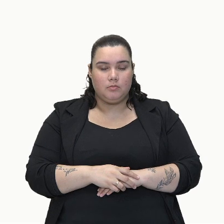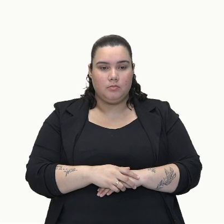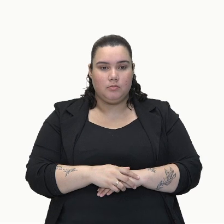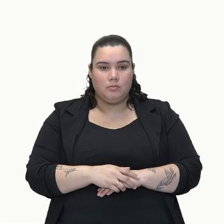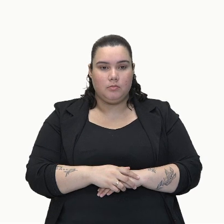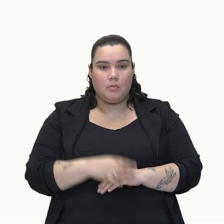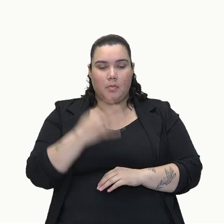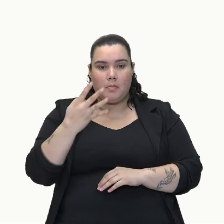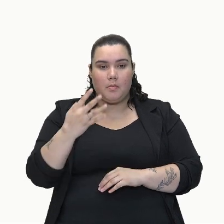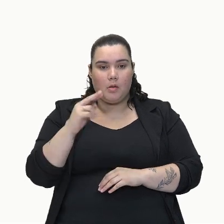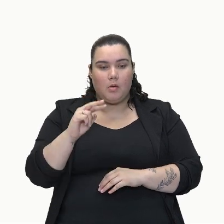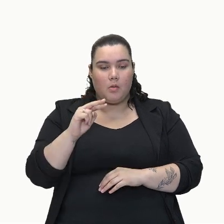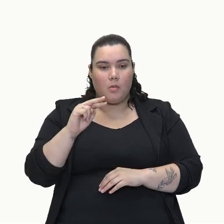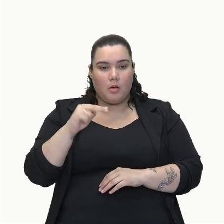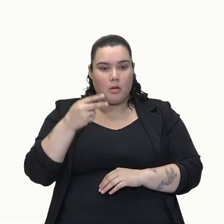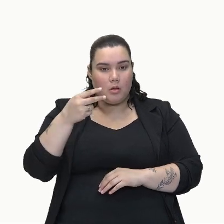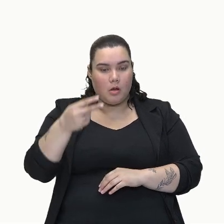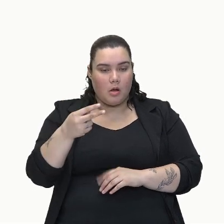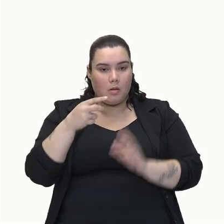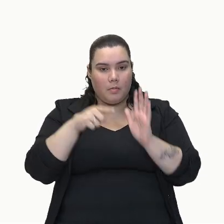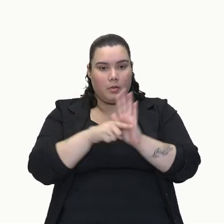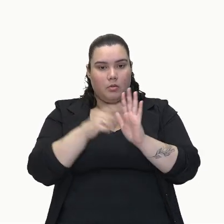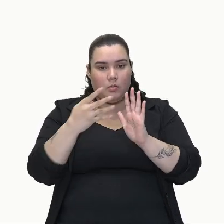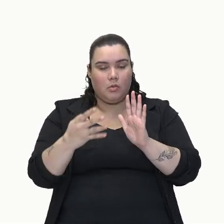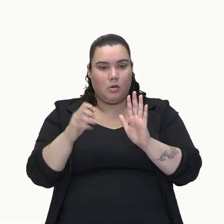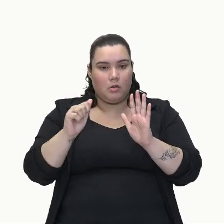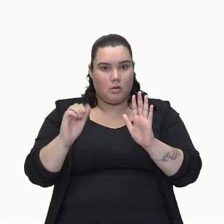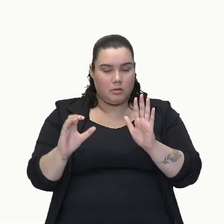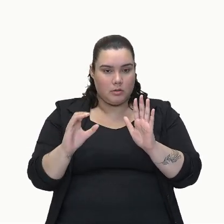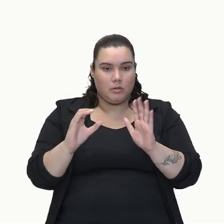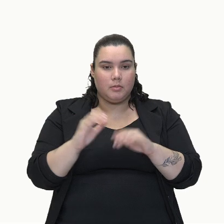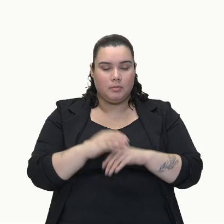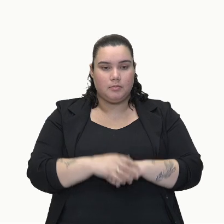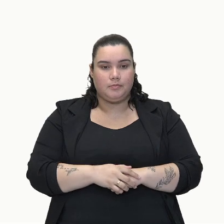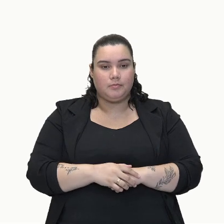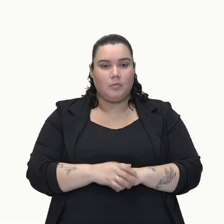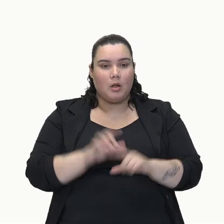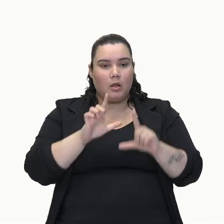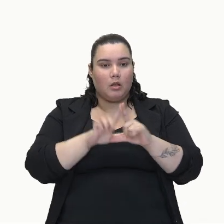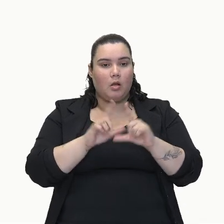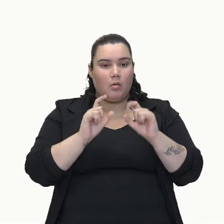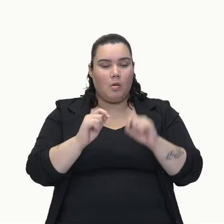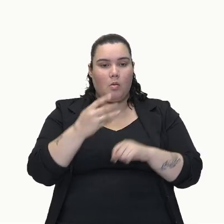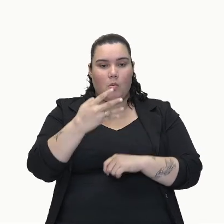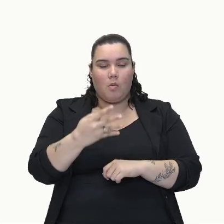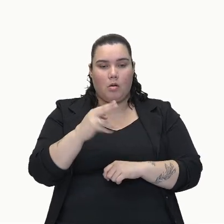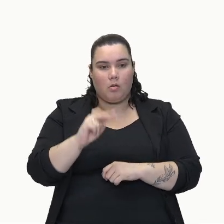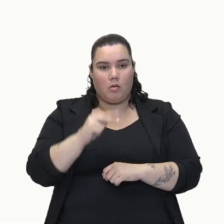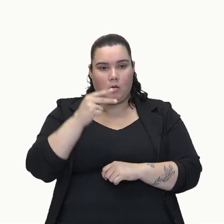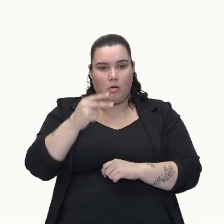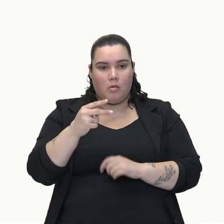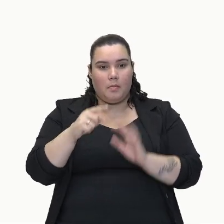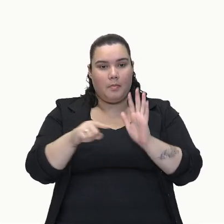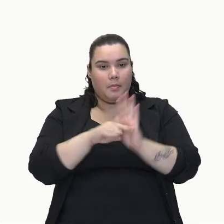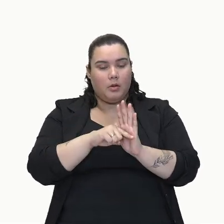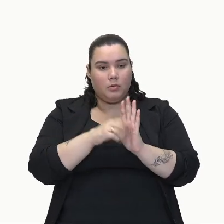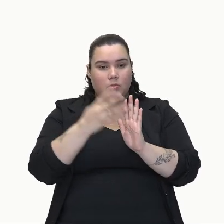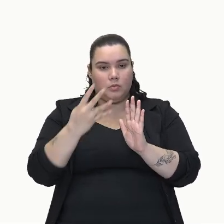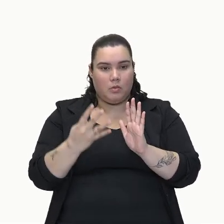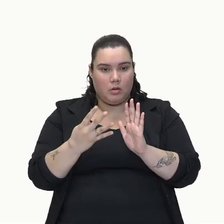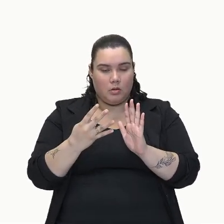que é b ao quadrado menos 4ac. Então, o delta vai ser 4 ao quadrado menos 4